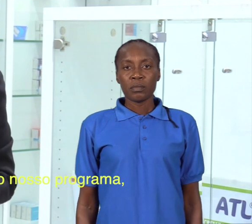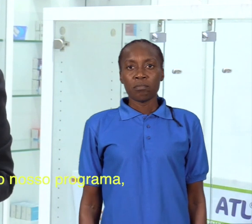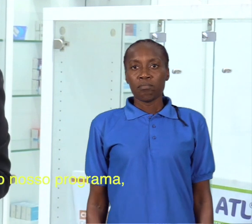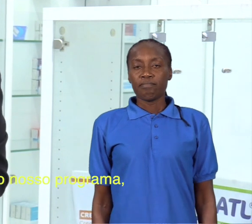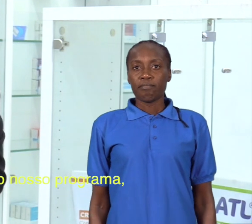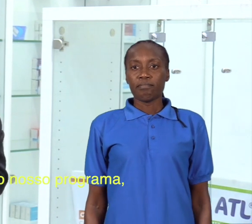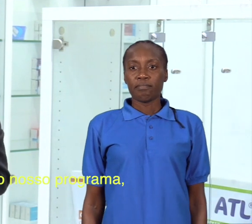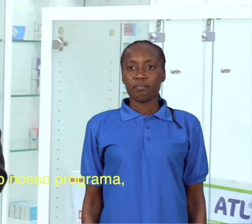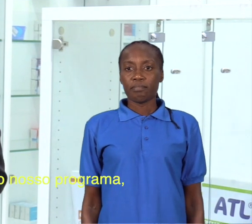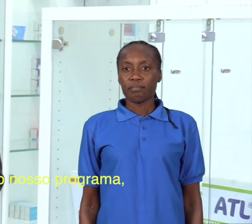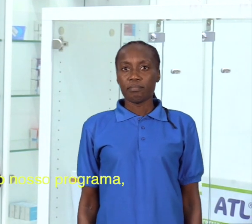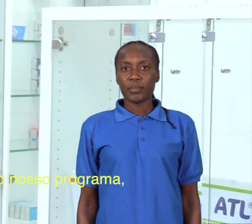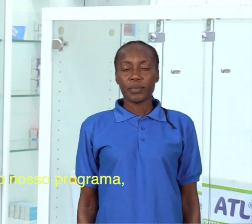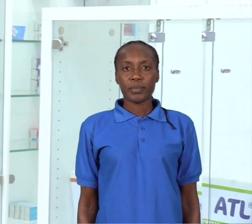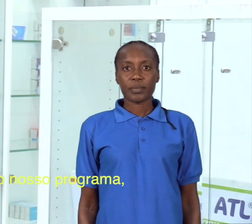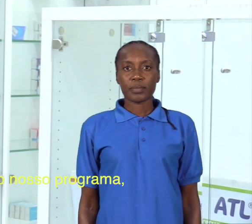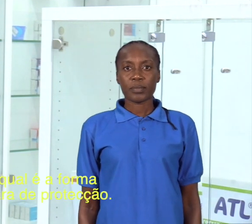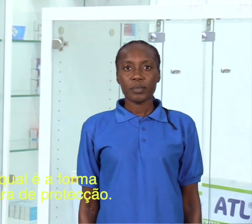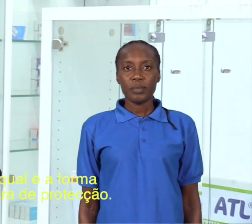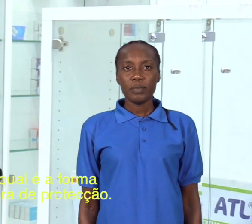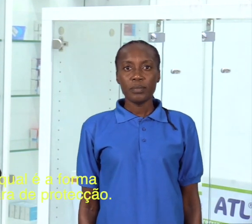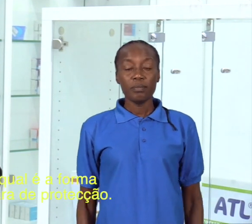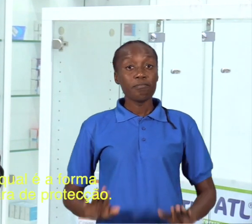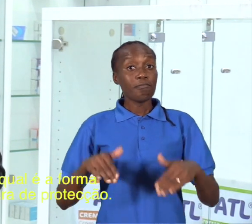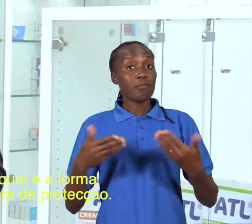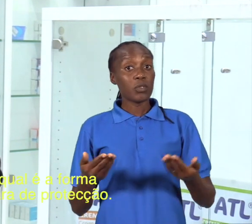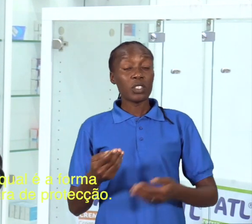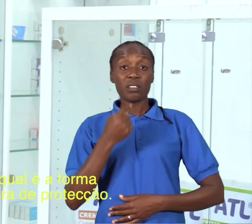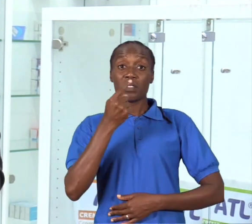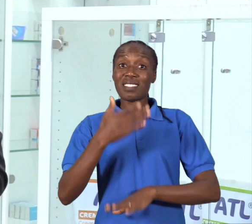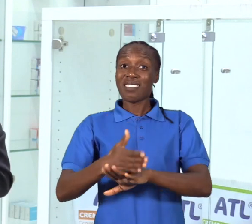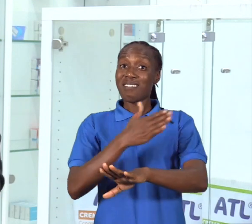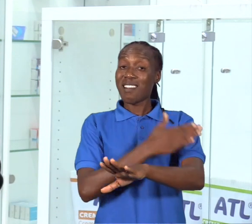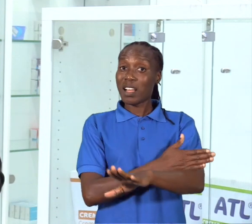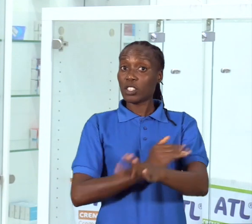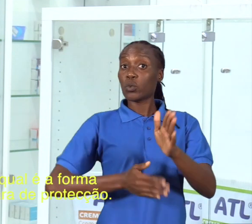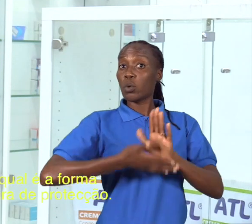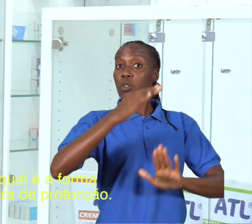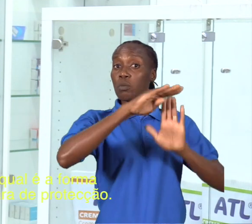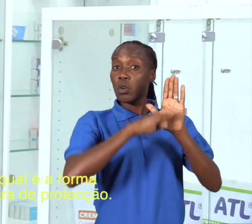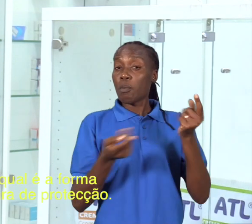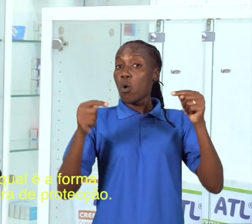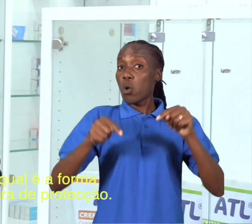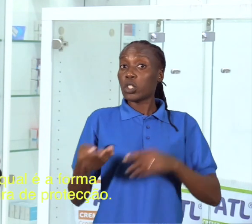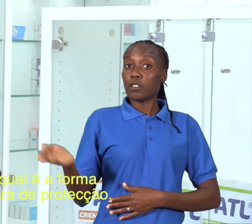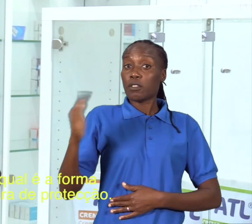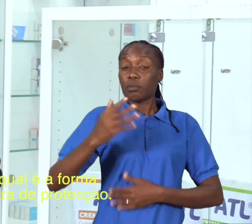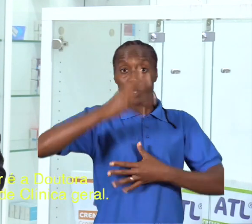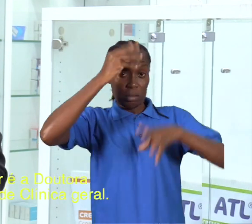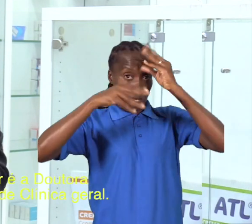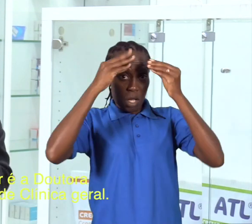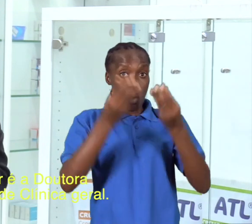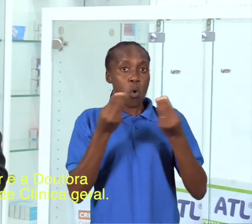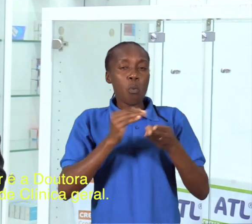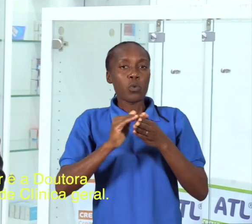Bom, como eu disse no início do nosso programa, hoje vamos aprender qual é a forma correta de usar a máscara de proteção.